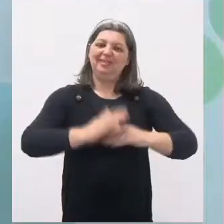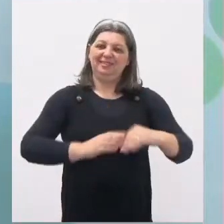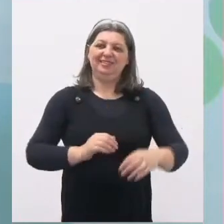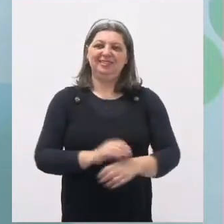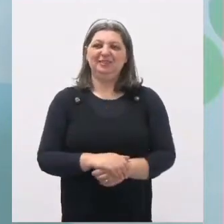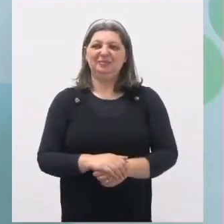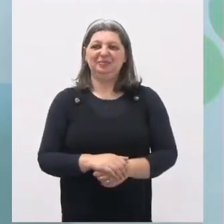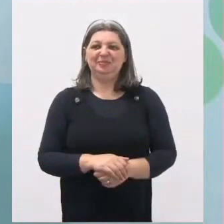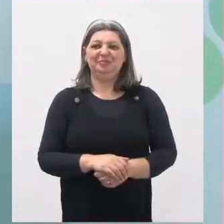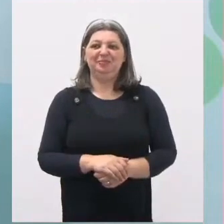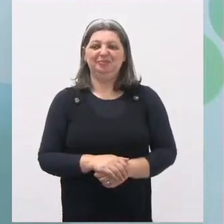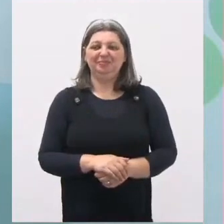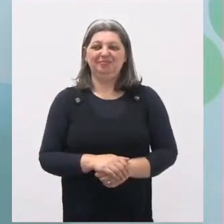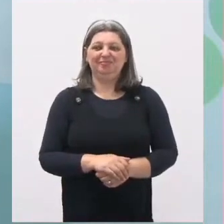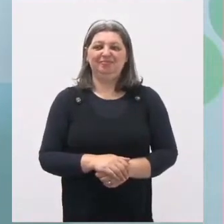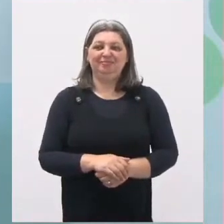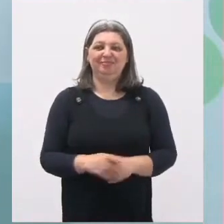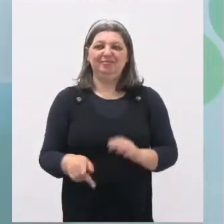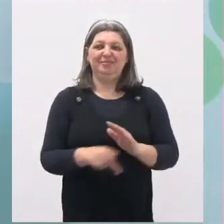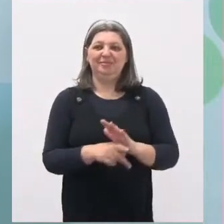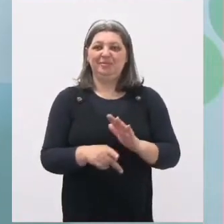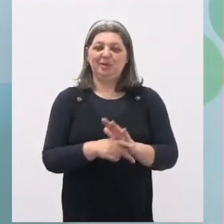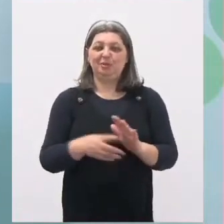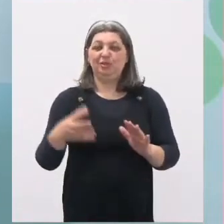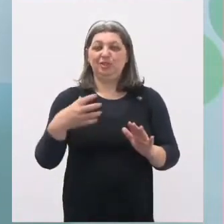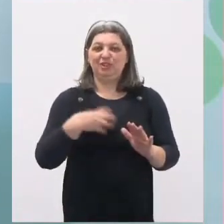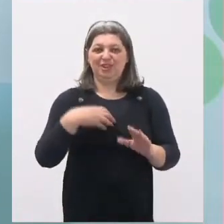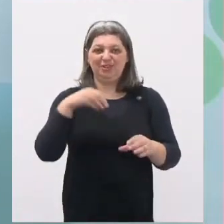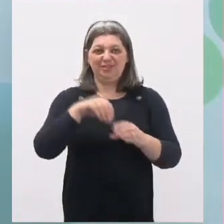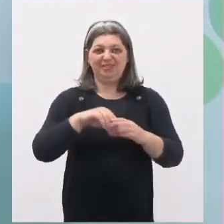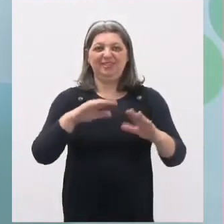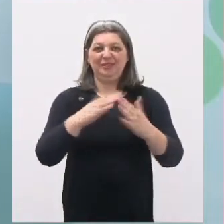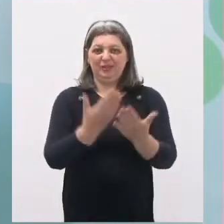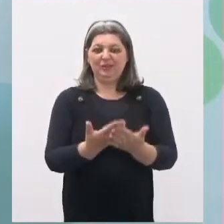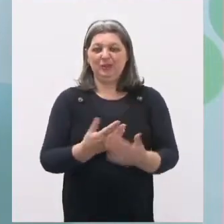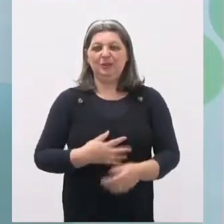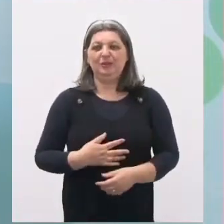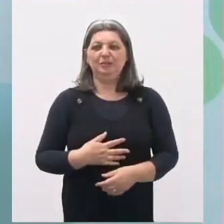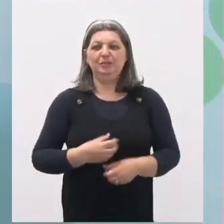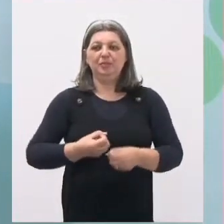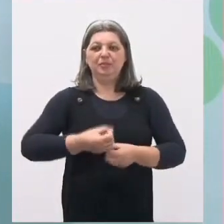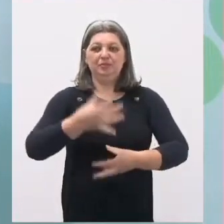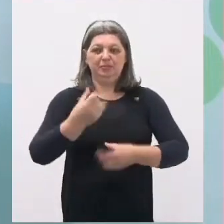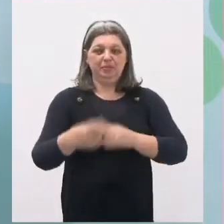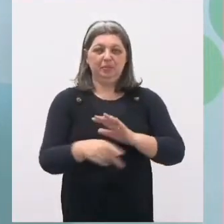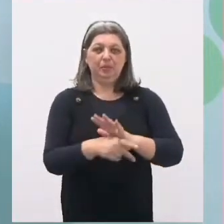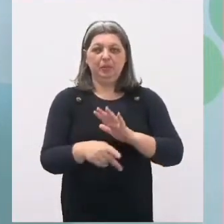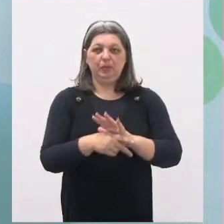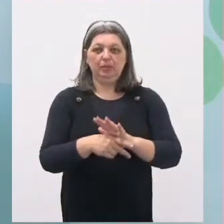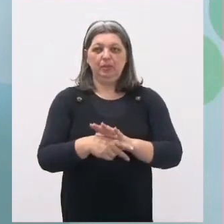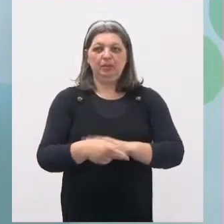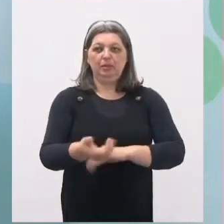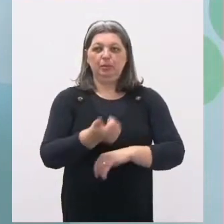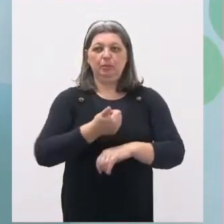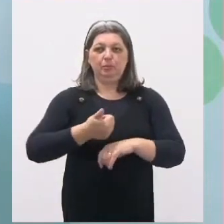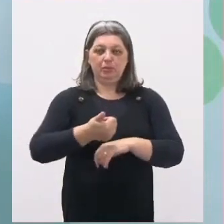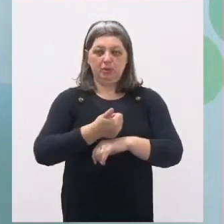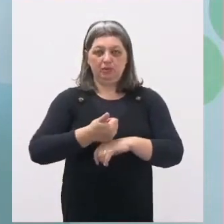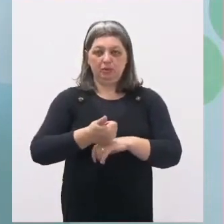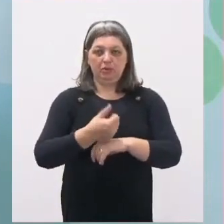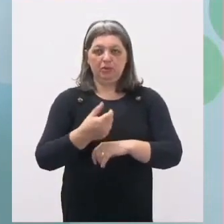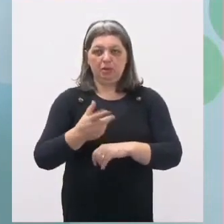prática que, voltando na questão da unidade escolar. No canal aqui, Desenvolvimento Profissional 2, nós temos a